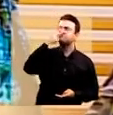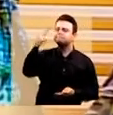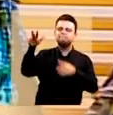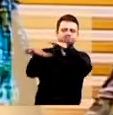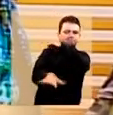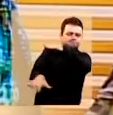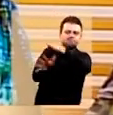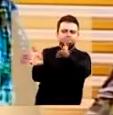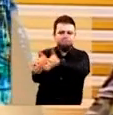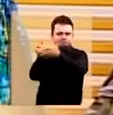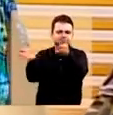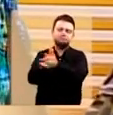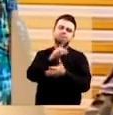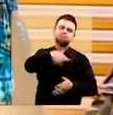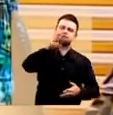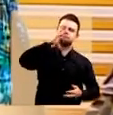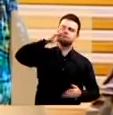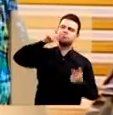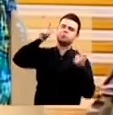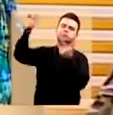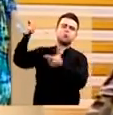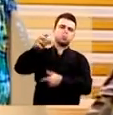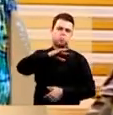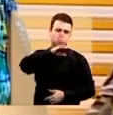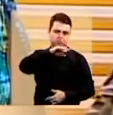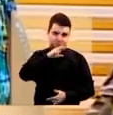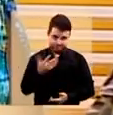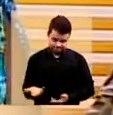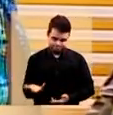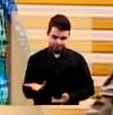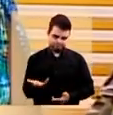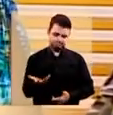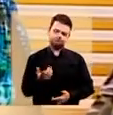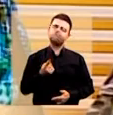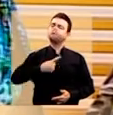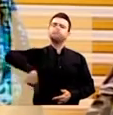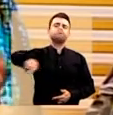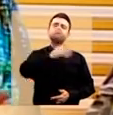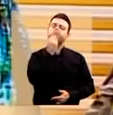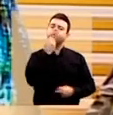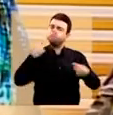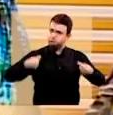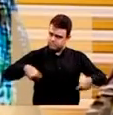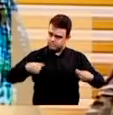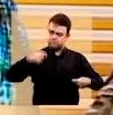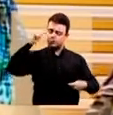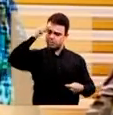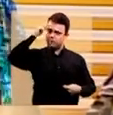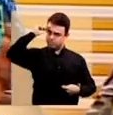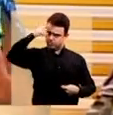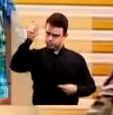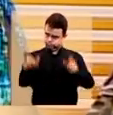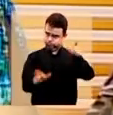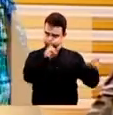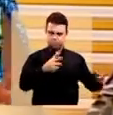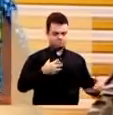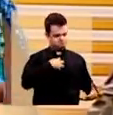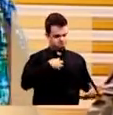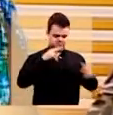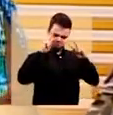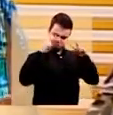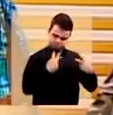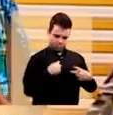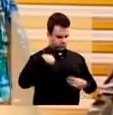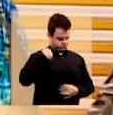marginalizada, ainda pobre, ainda ruim. A gente fala que para trabalhar a identidade negra, no sentido de fortalecimento dessa identidade, para que a criança consiga